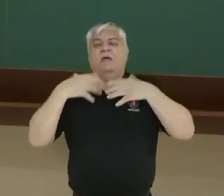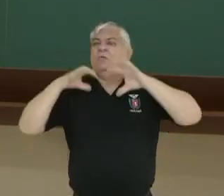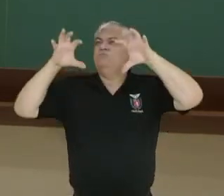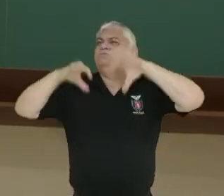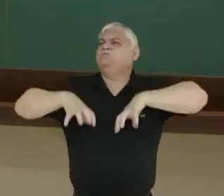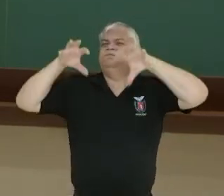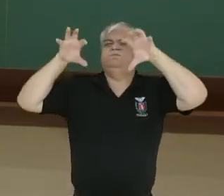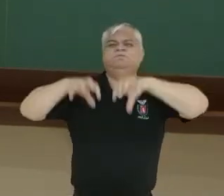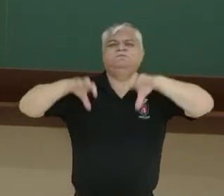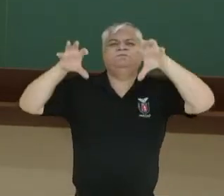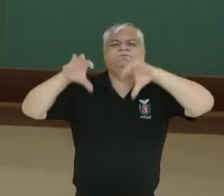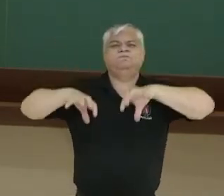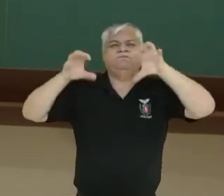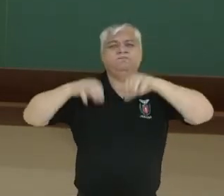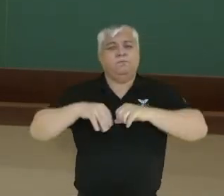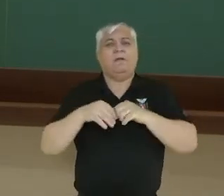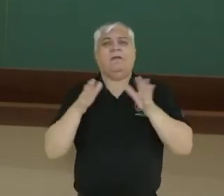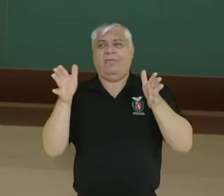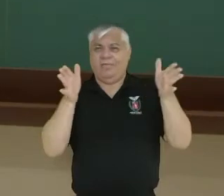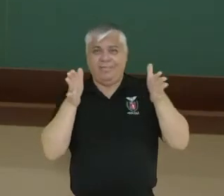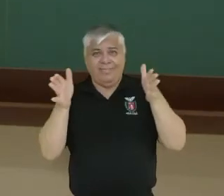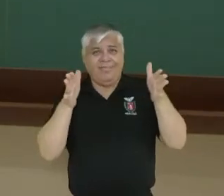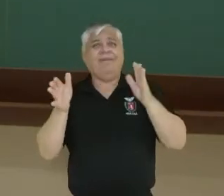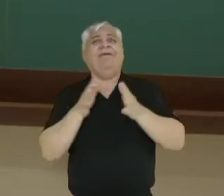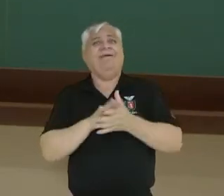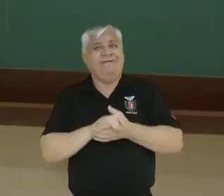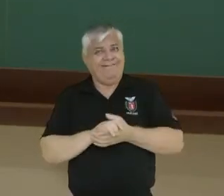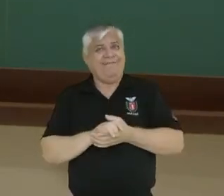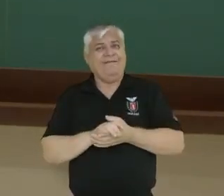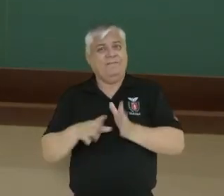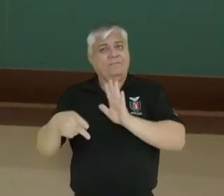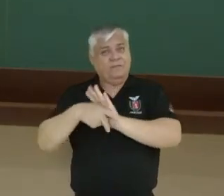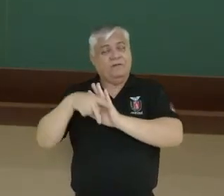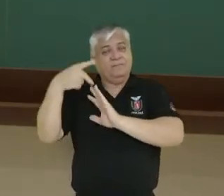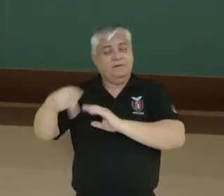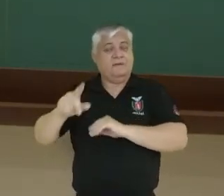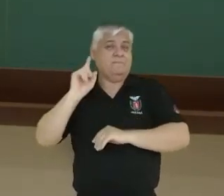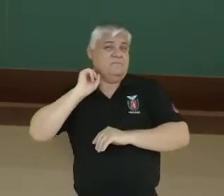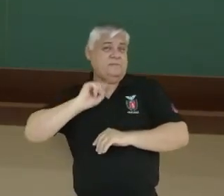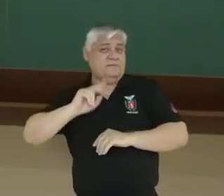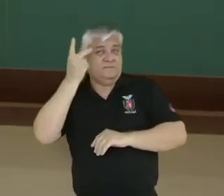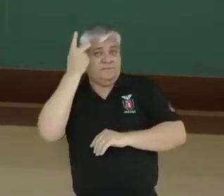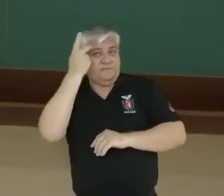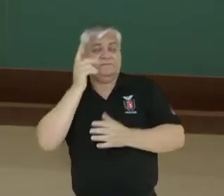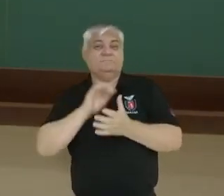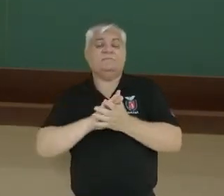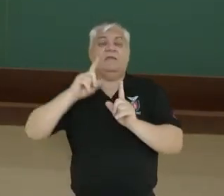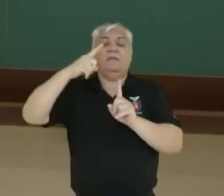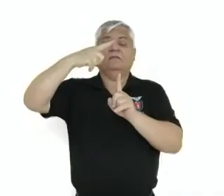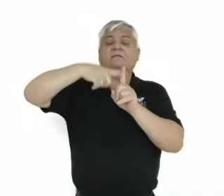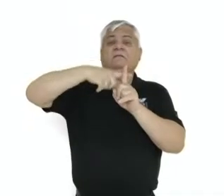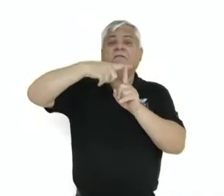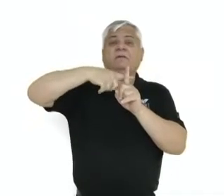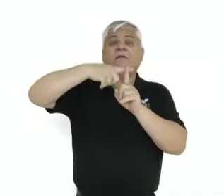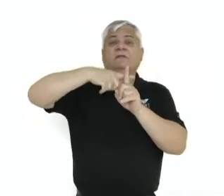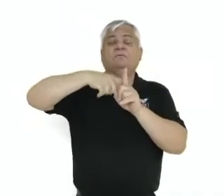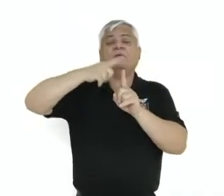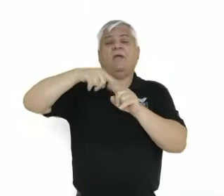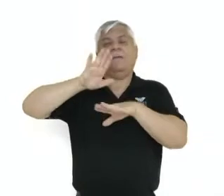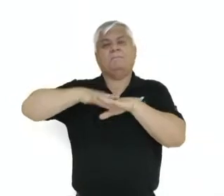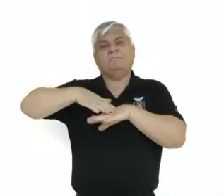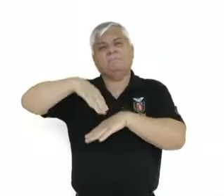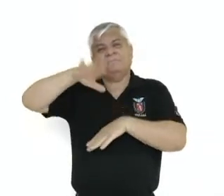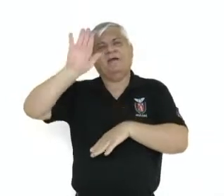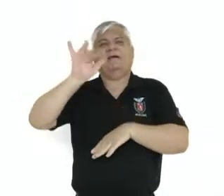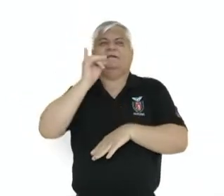Essa é uma característica bem específica do clima tropical típico. E as temperaturas são superiores ali ao